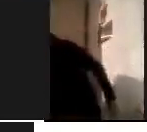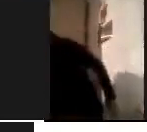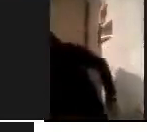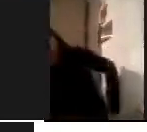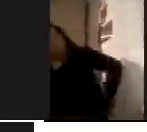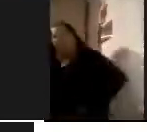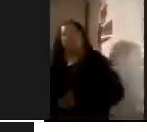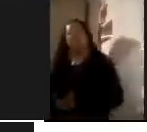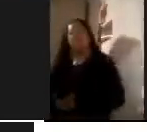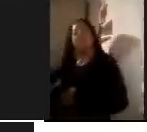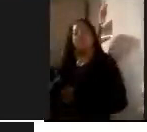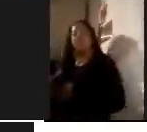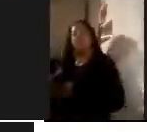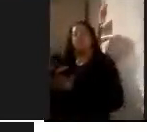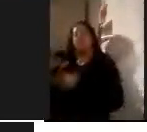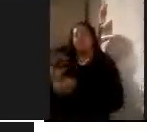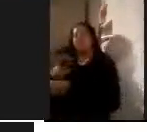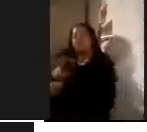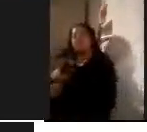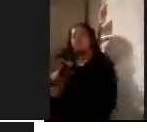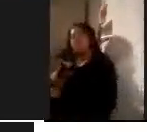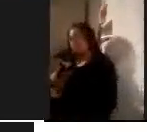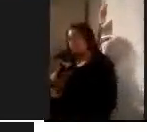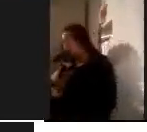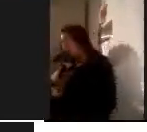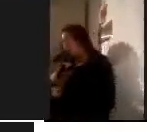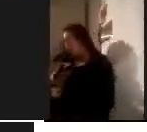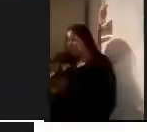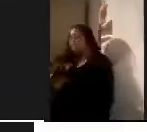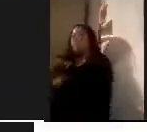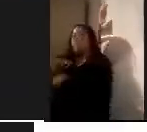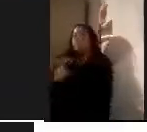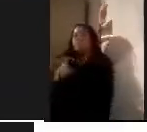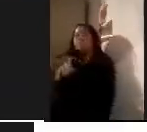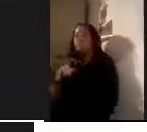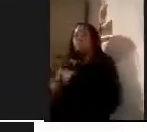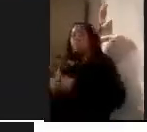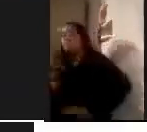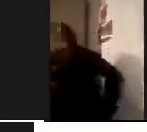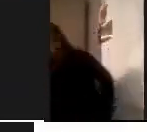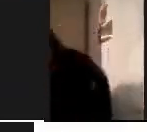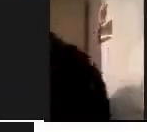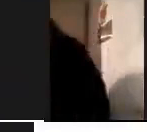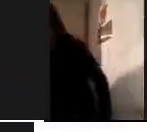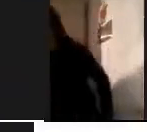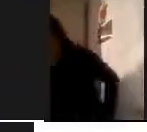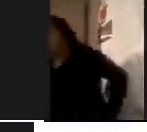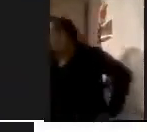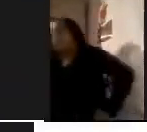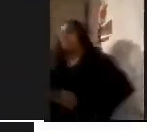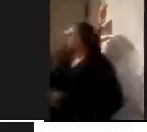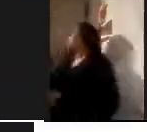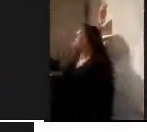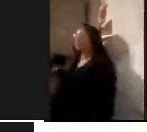manual. Porque é muito, muito difícil mesmo. Não sei se alguma das meninas passou por um problema